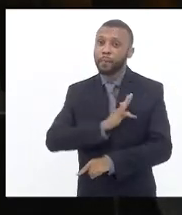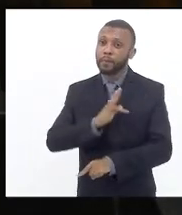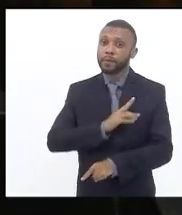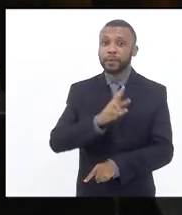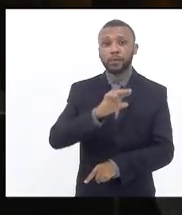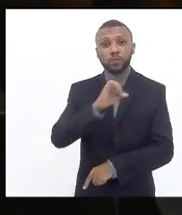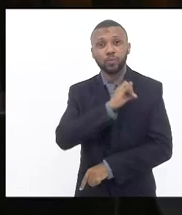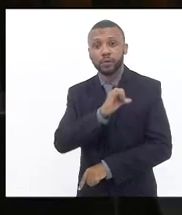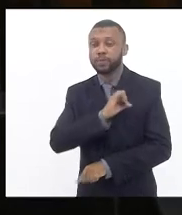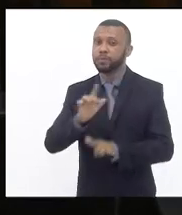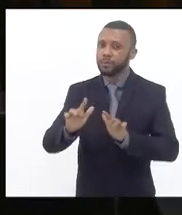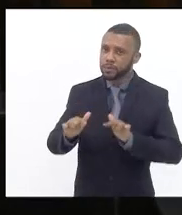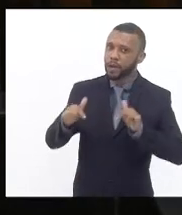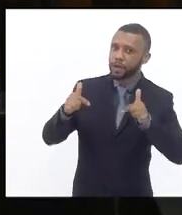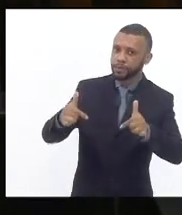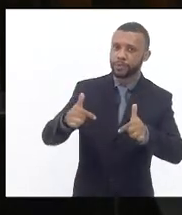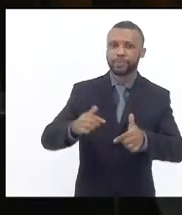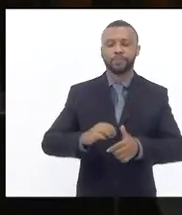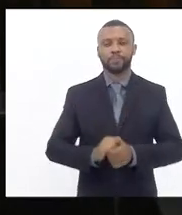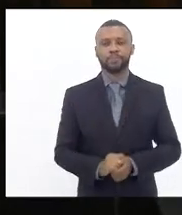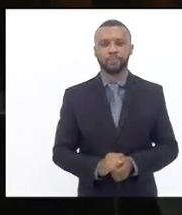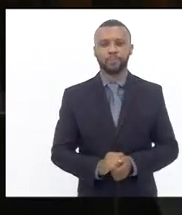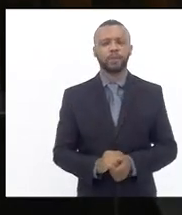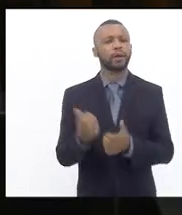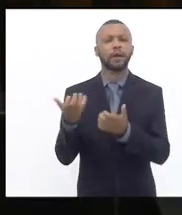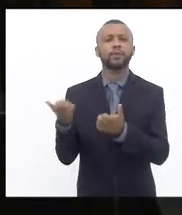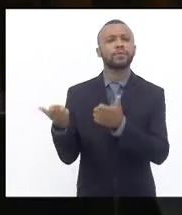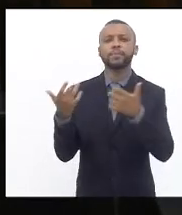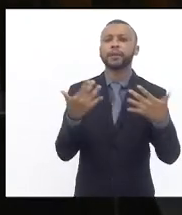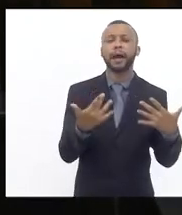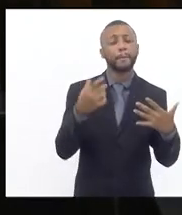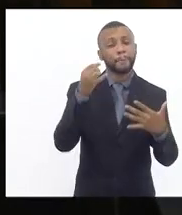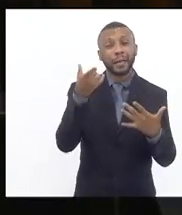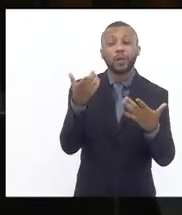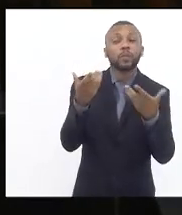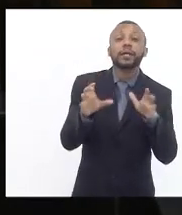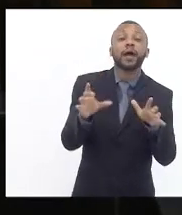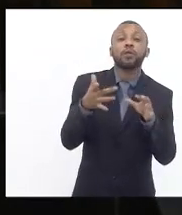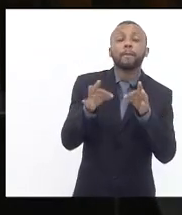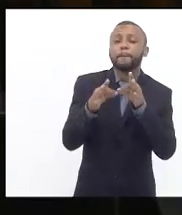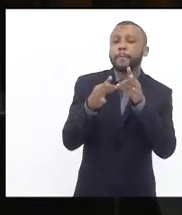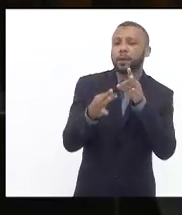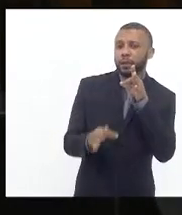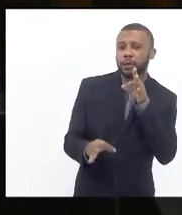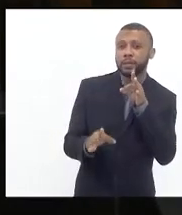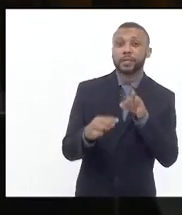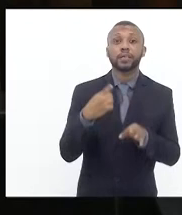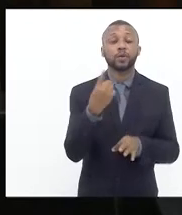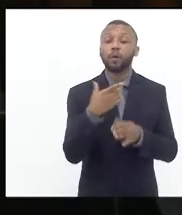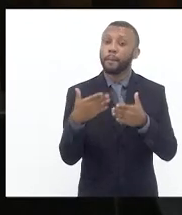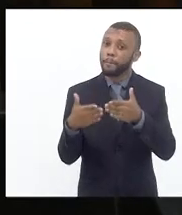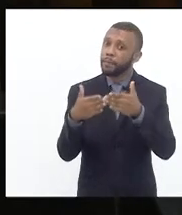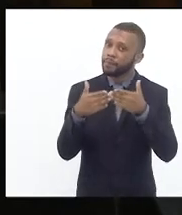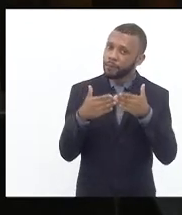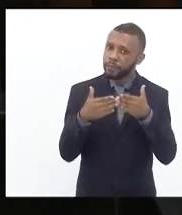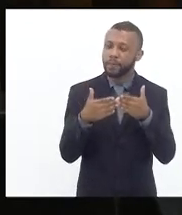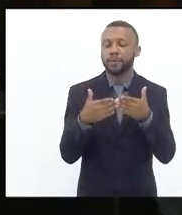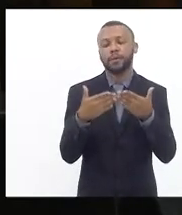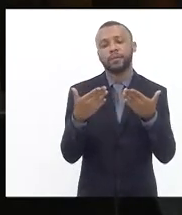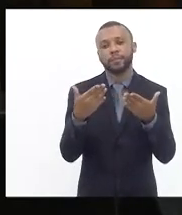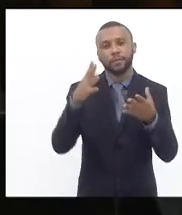de Janeiro de agir eu conheço seu presente para não me estender é que nós por favor sejamos